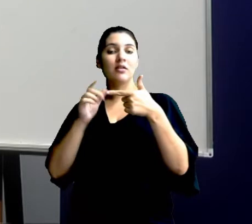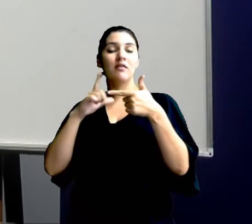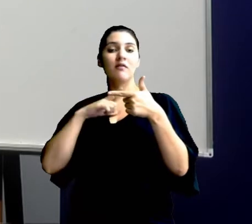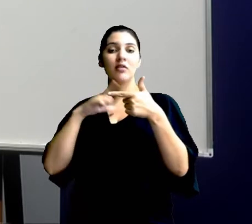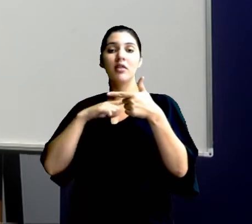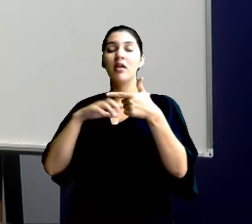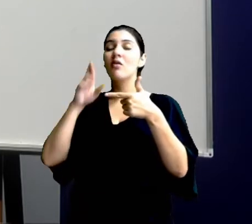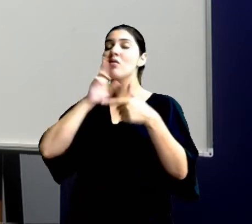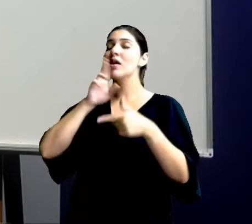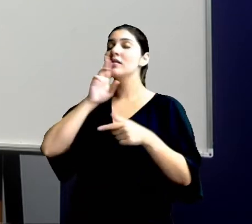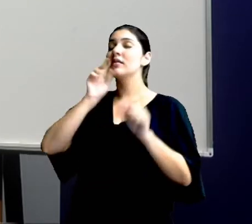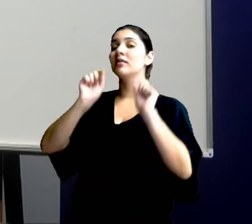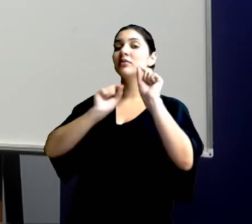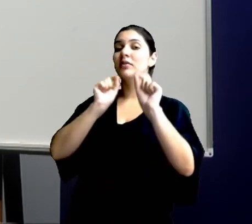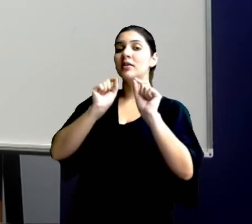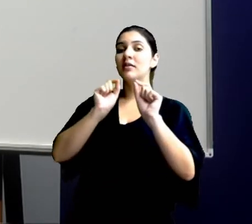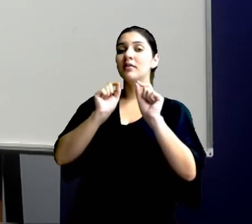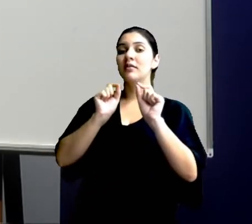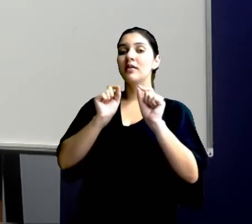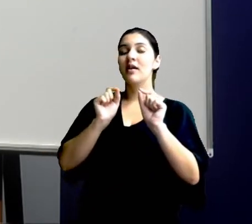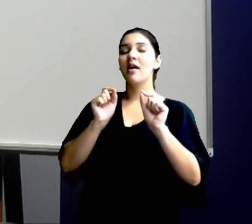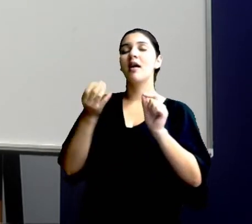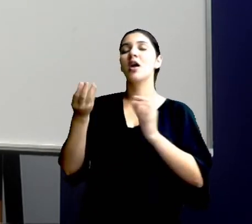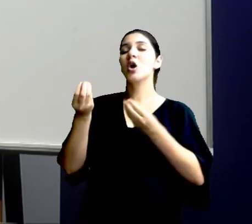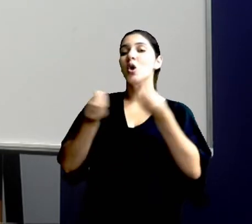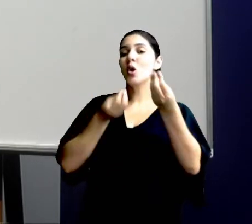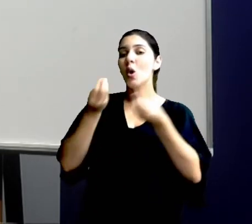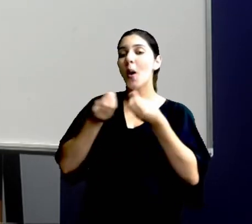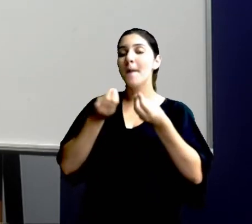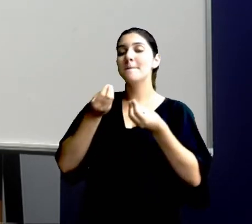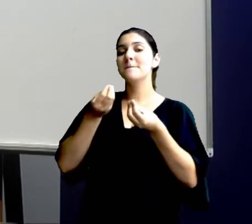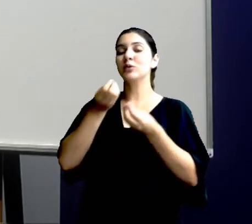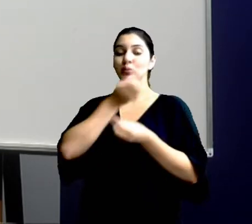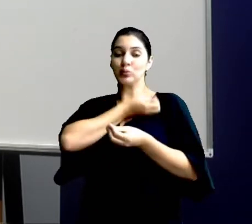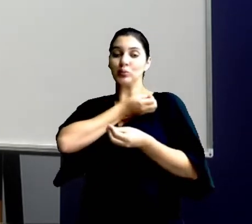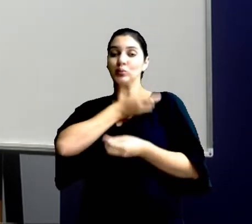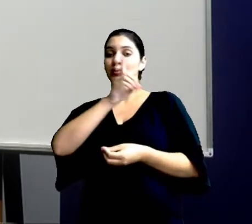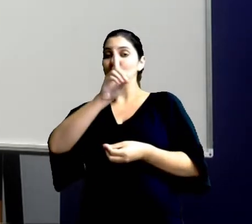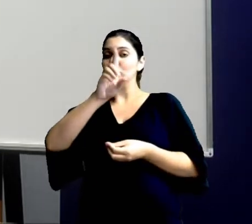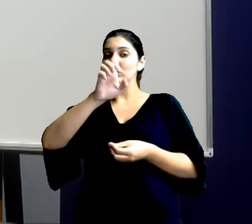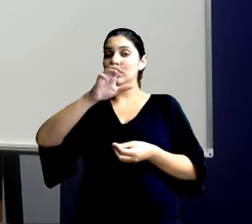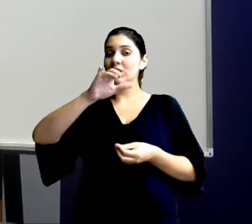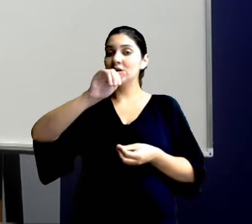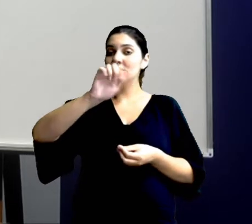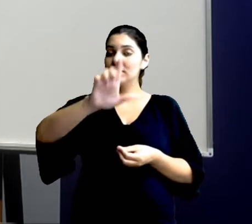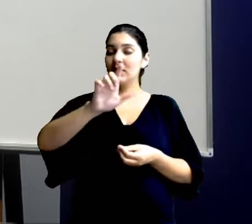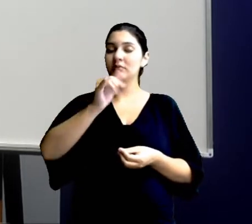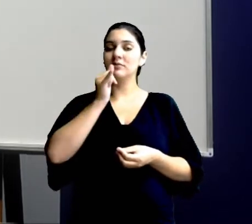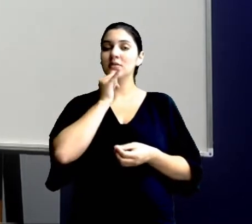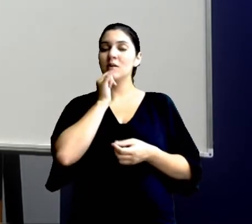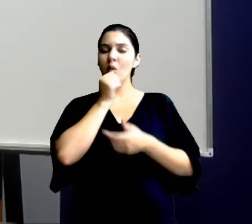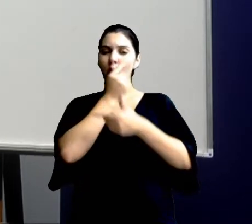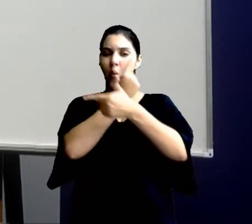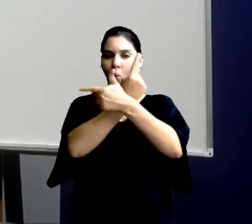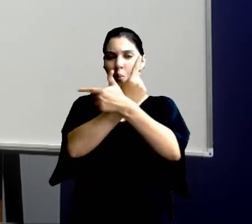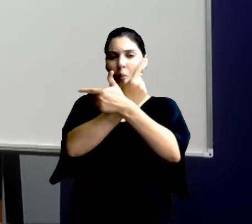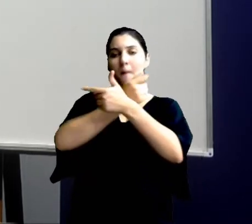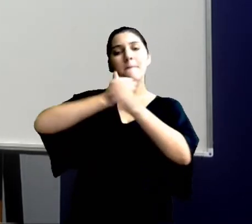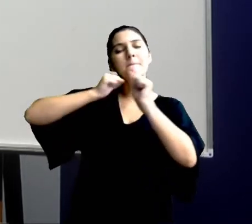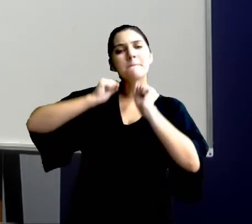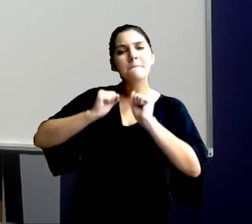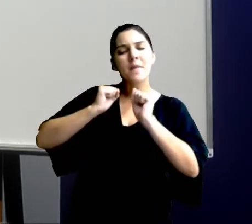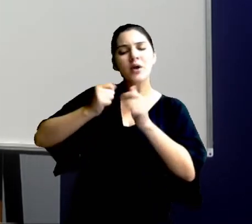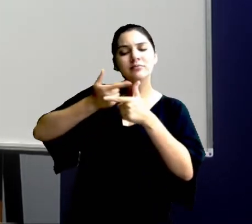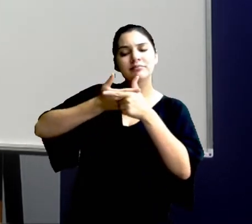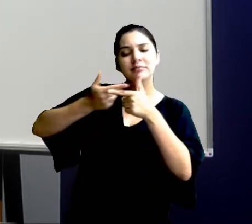resultado, que é a minha forma decimal, tá certo? Então, 1 dá para dividir para 2,